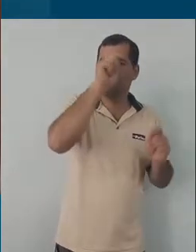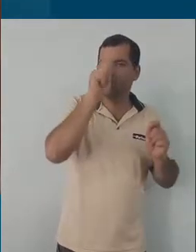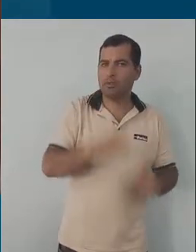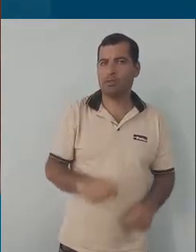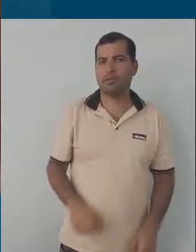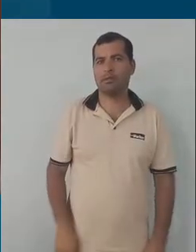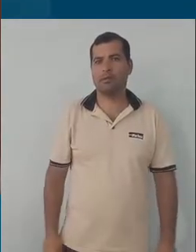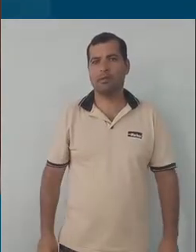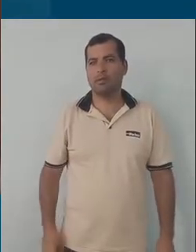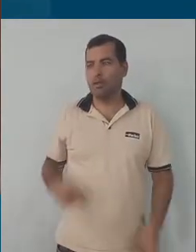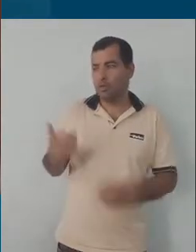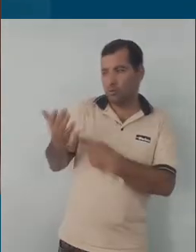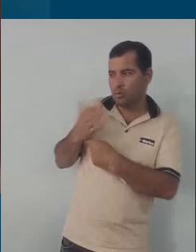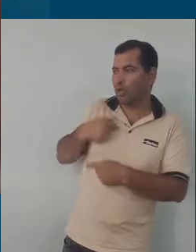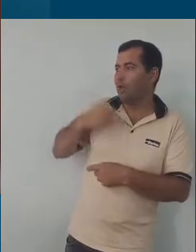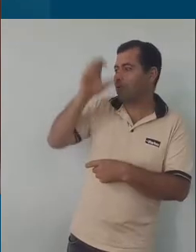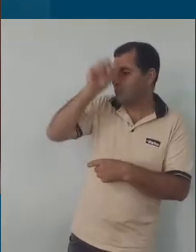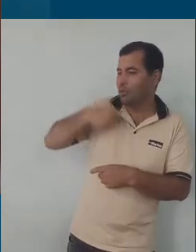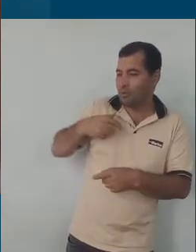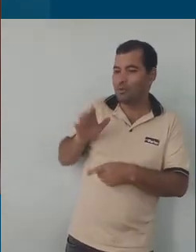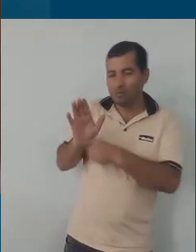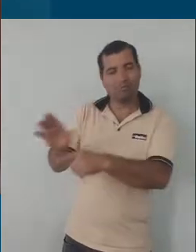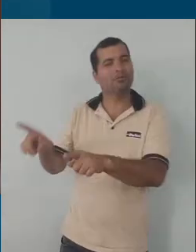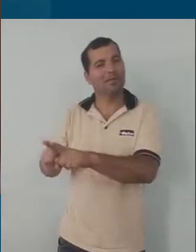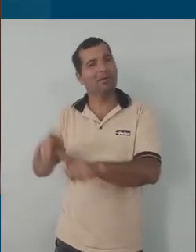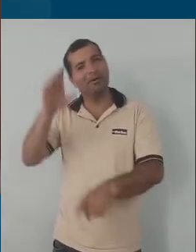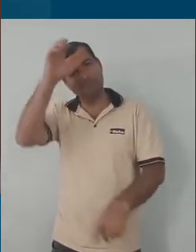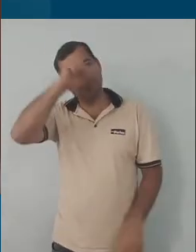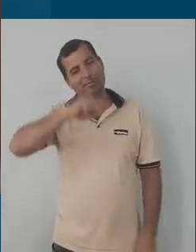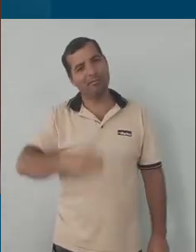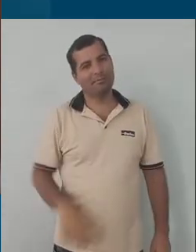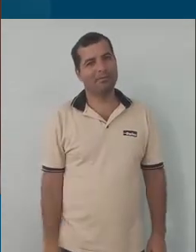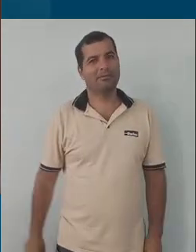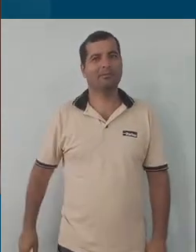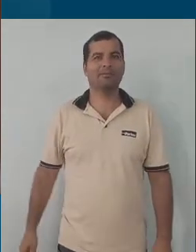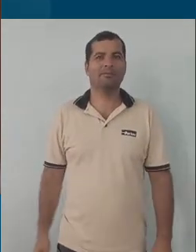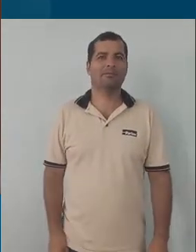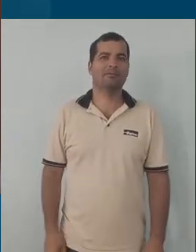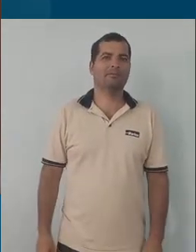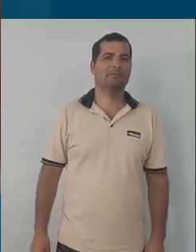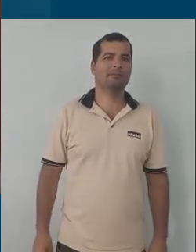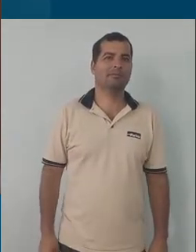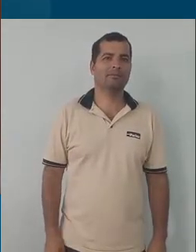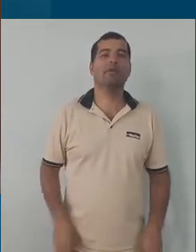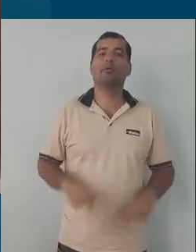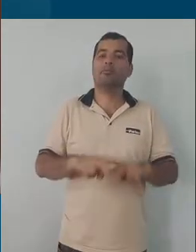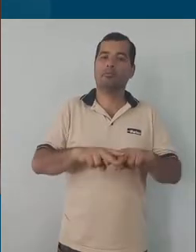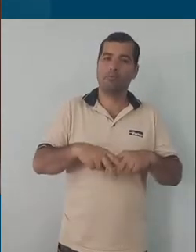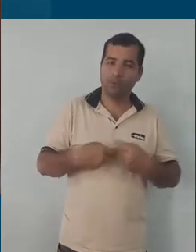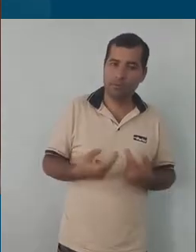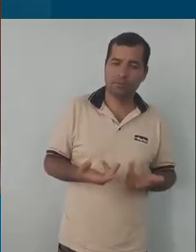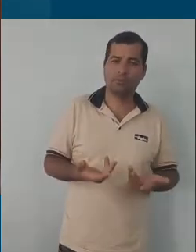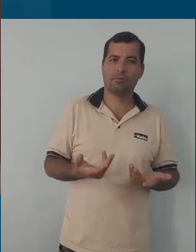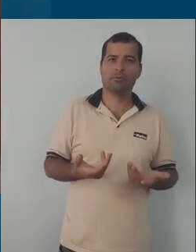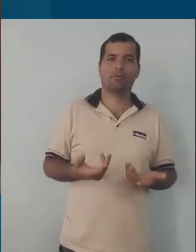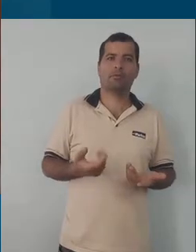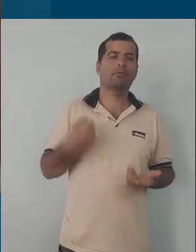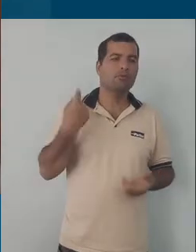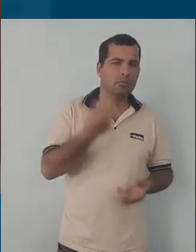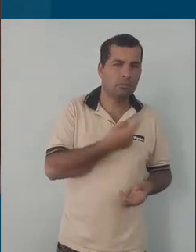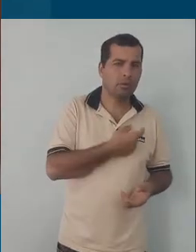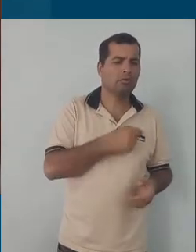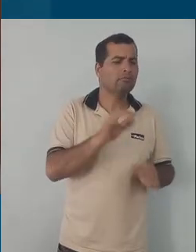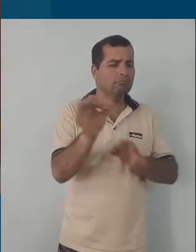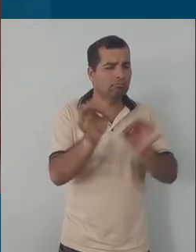ajudado aprende, quem está ajudando também aprende, né? Então, você vai constituindo essa